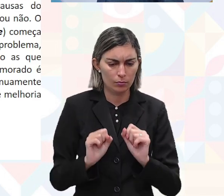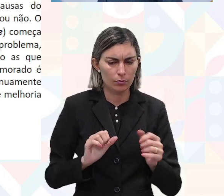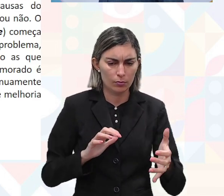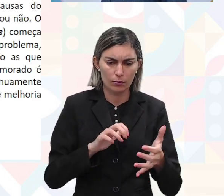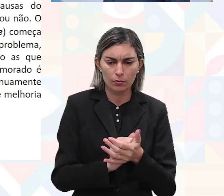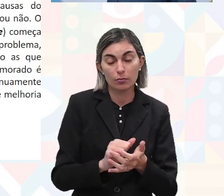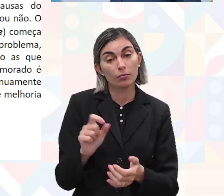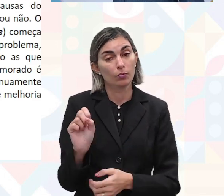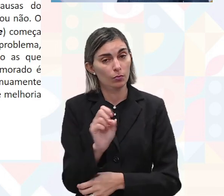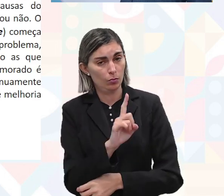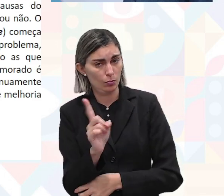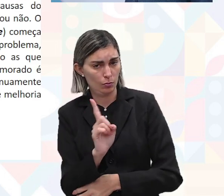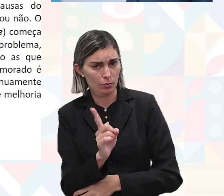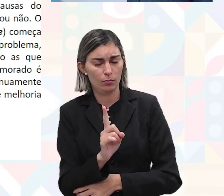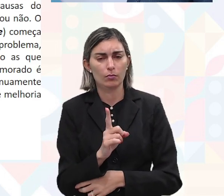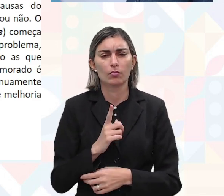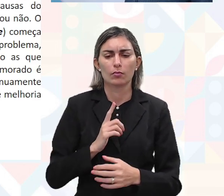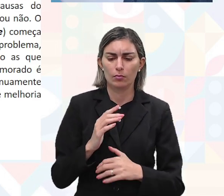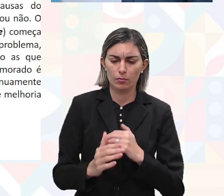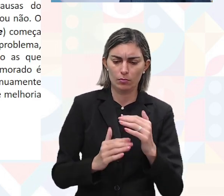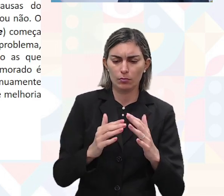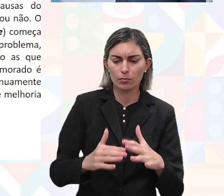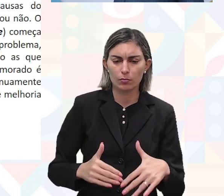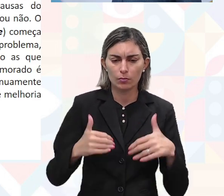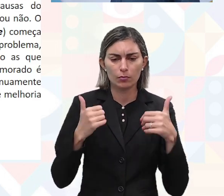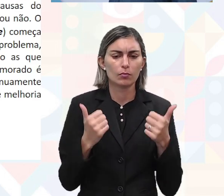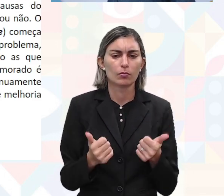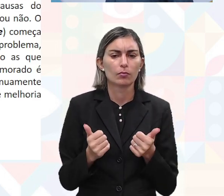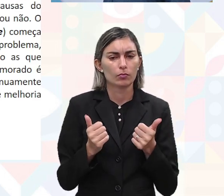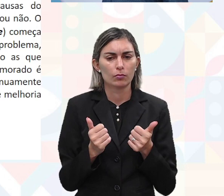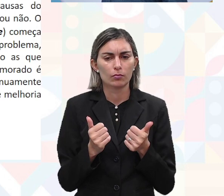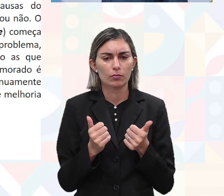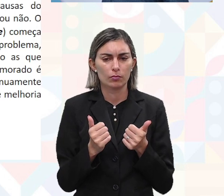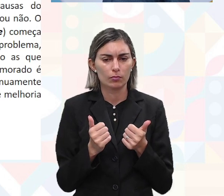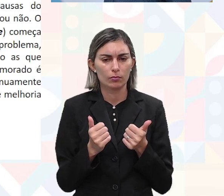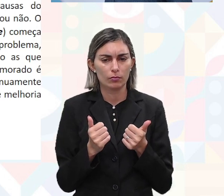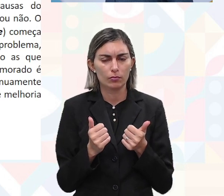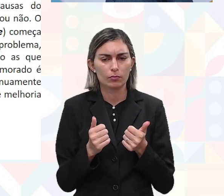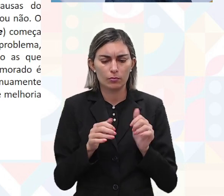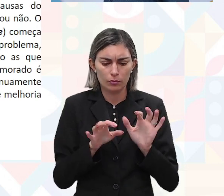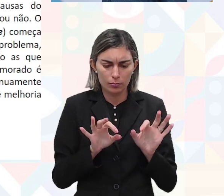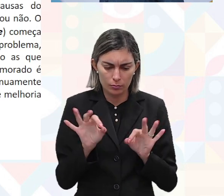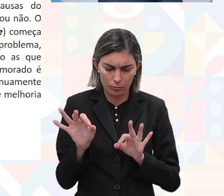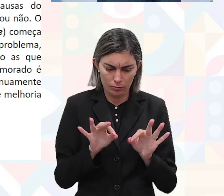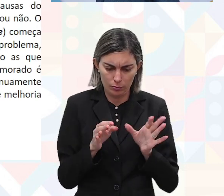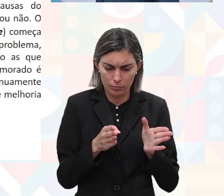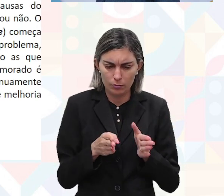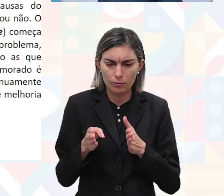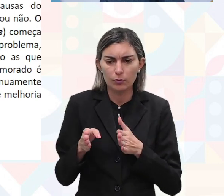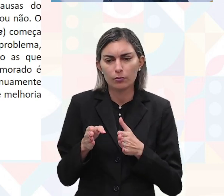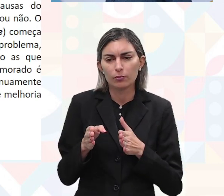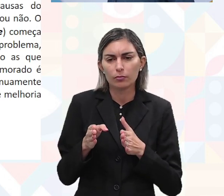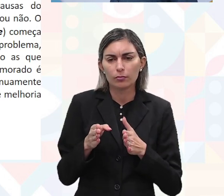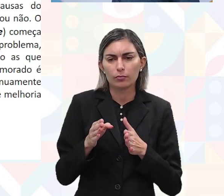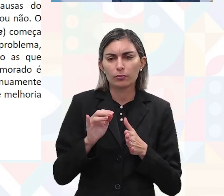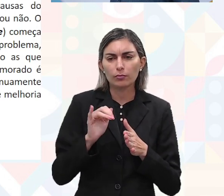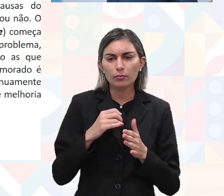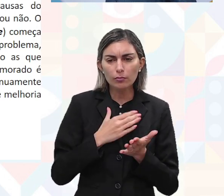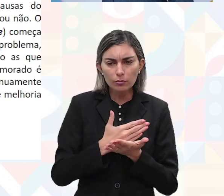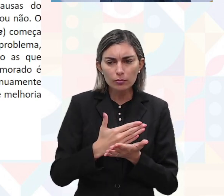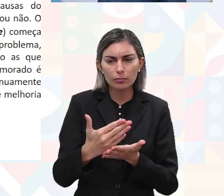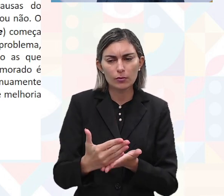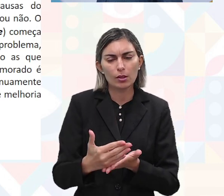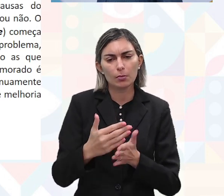validadas ou não. Nesse processo de melhoramento, a fase do ID Improve começa